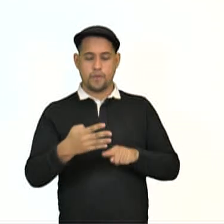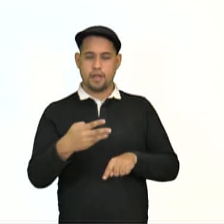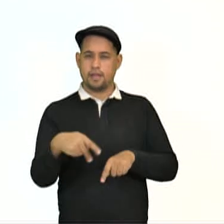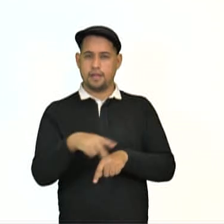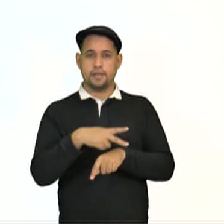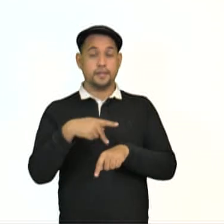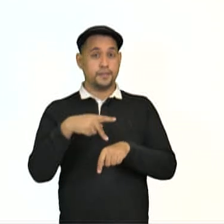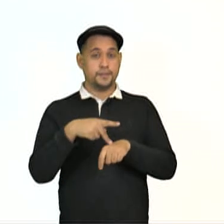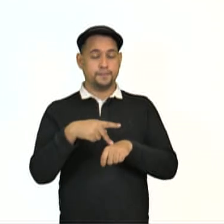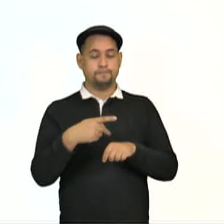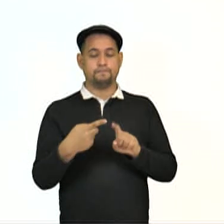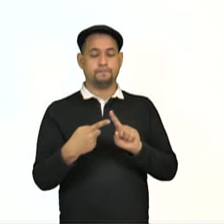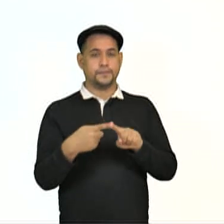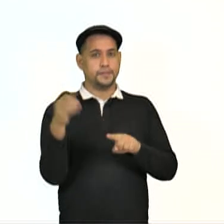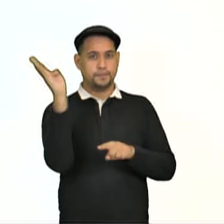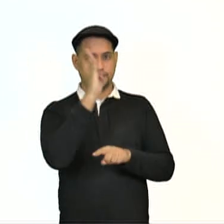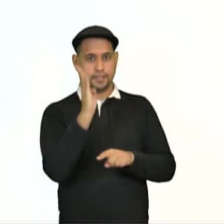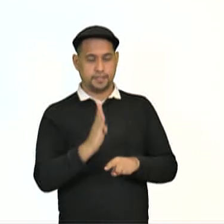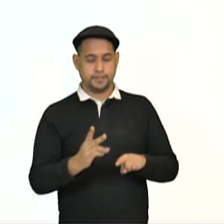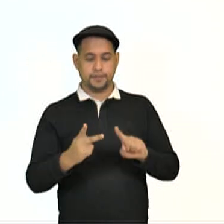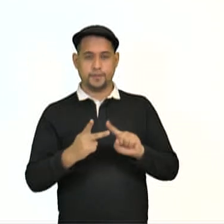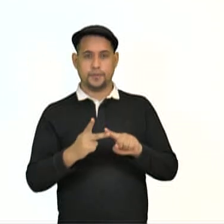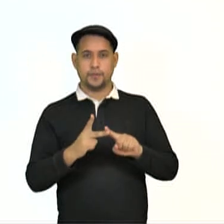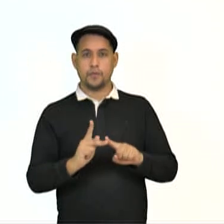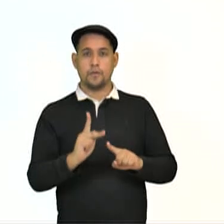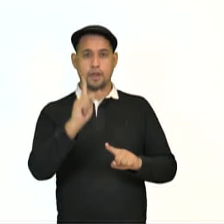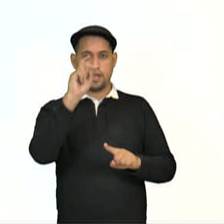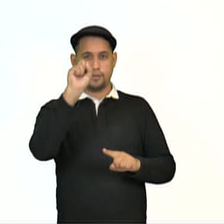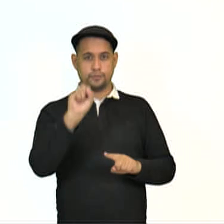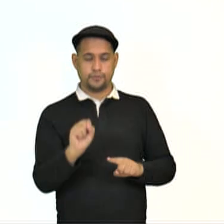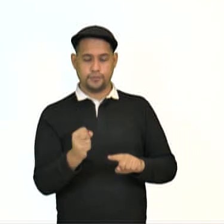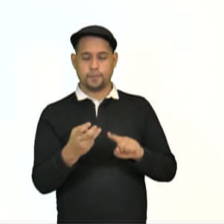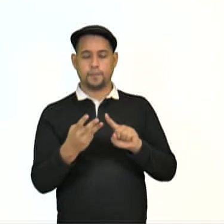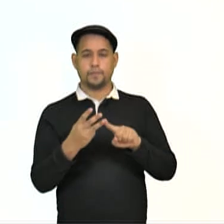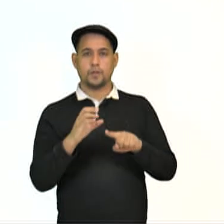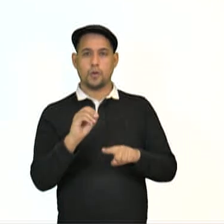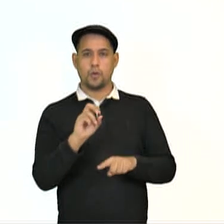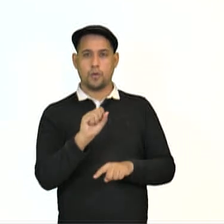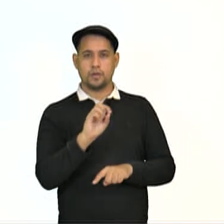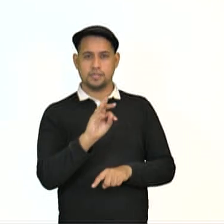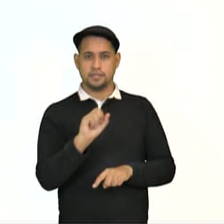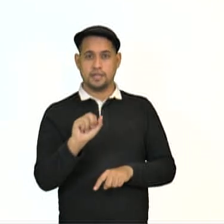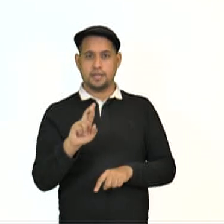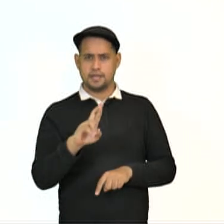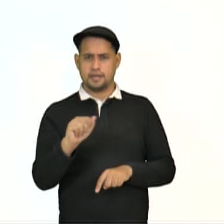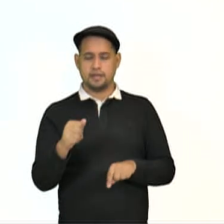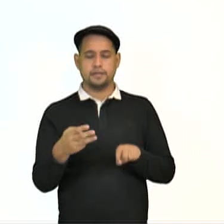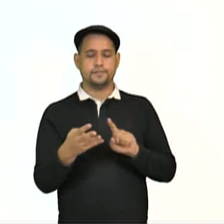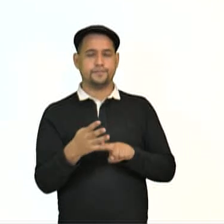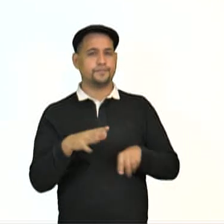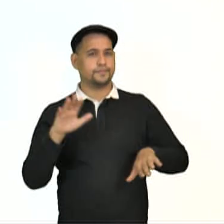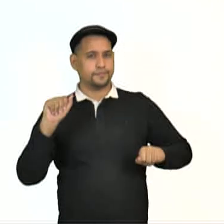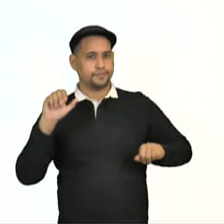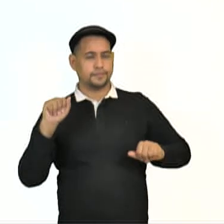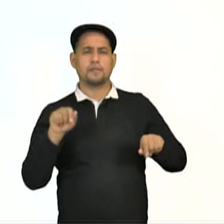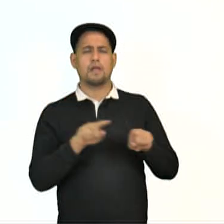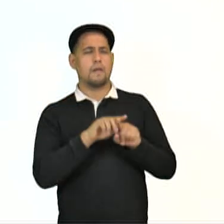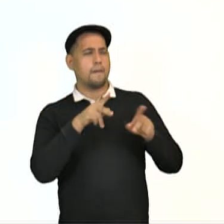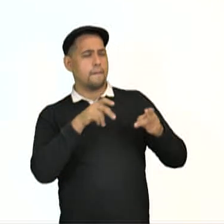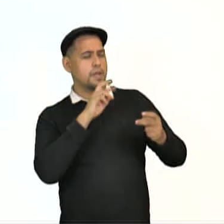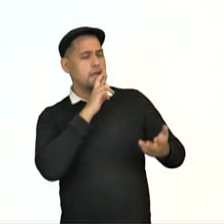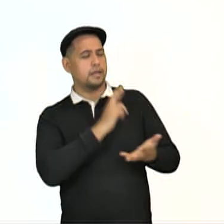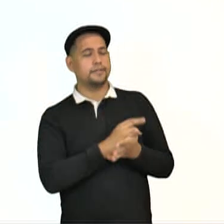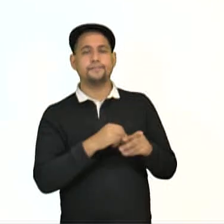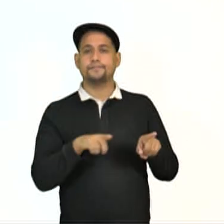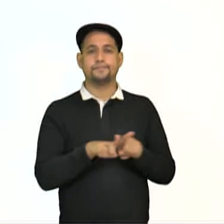países: Brasil, Coreia do Sul, Costa Rica e Espanha. Observe os